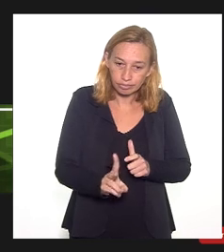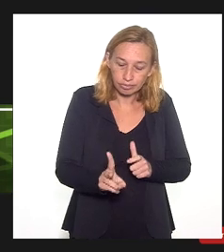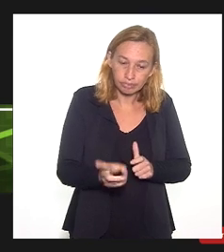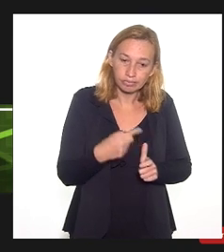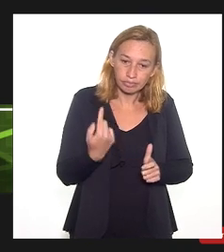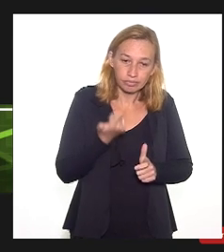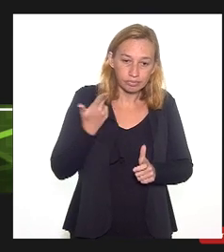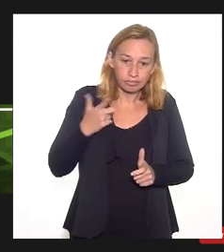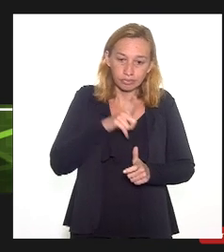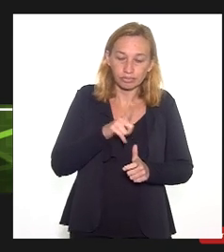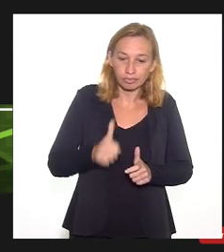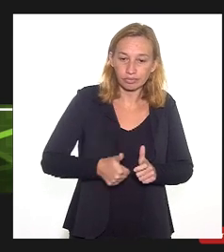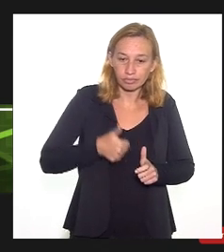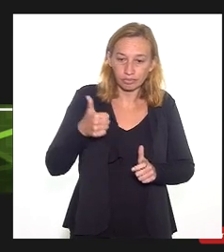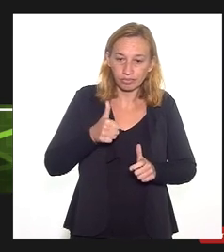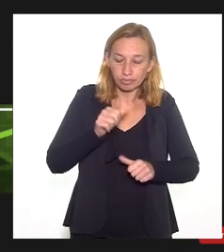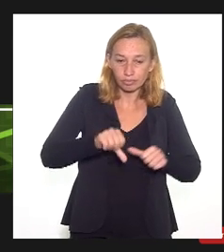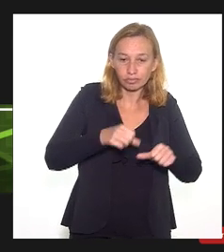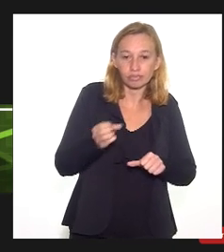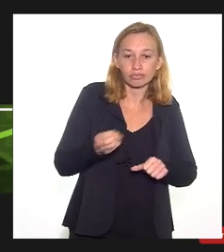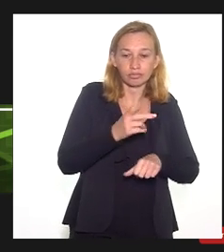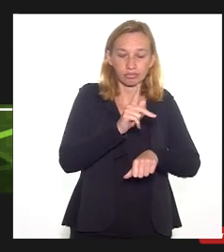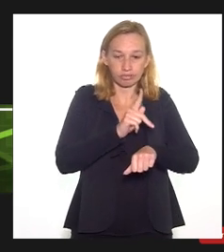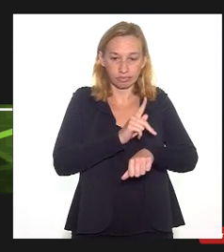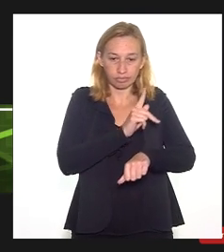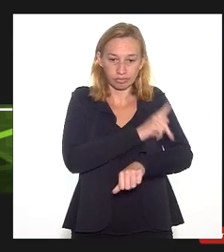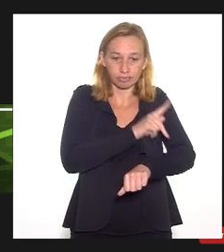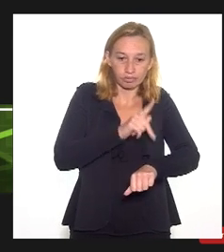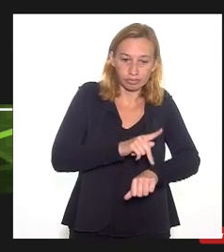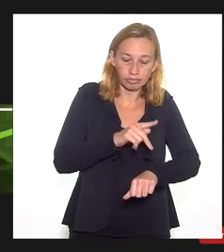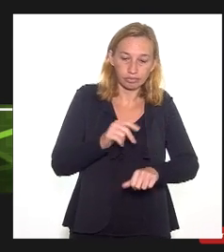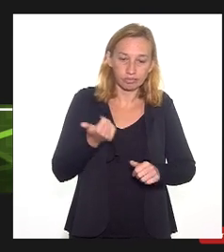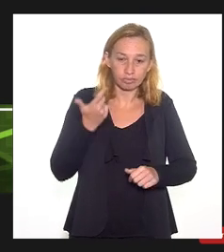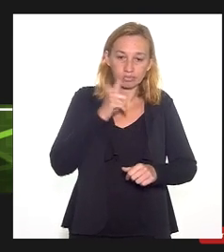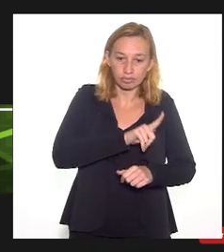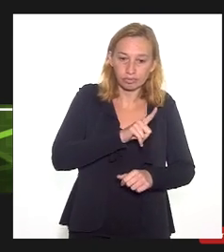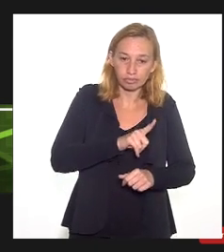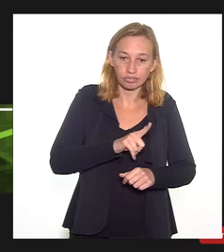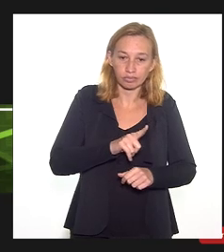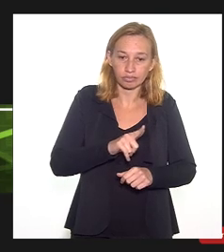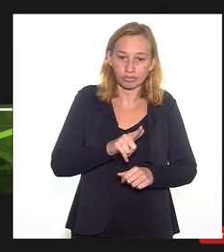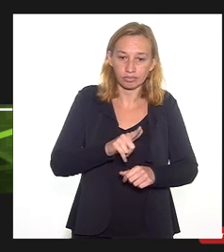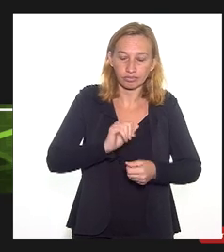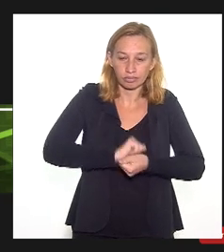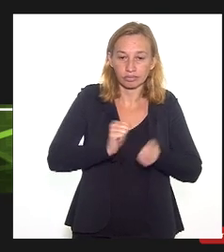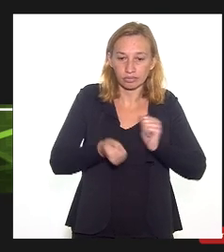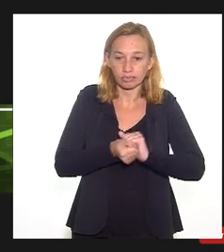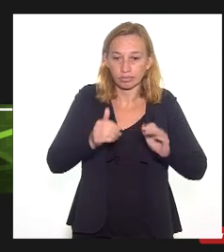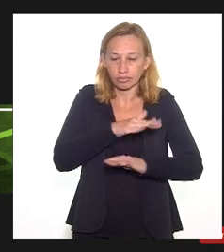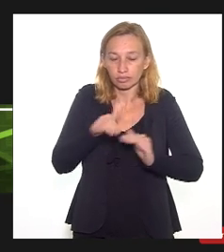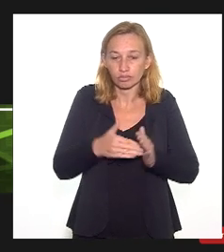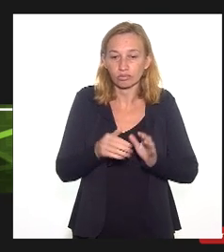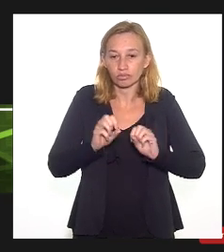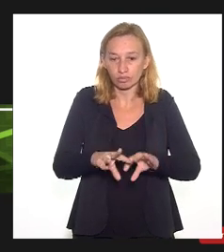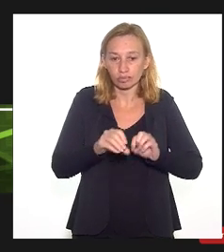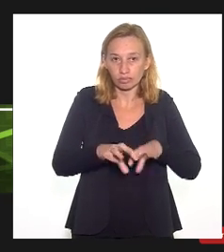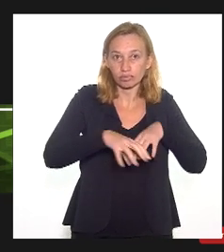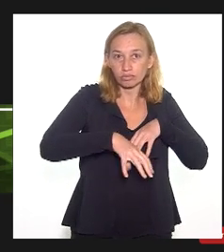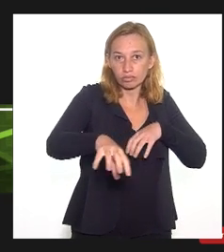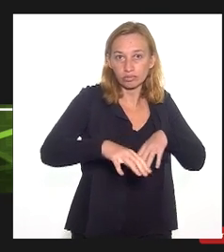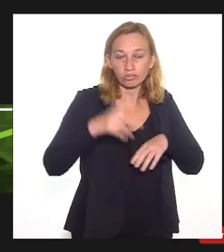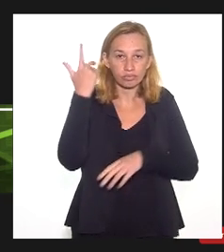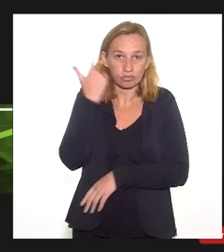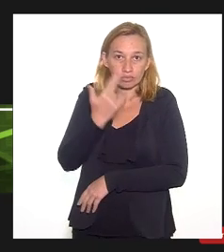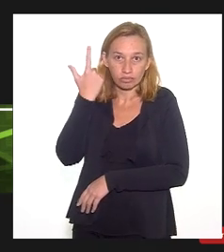a gente consiga pensar inovações pedagógicas para que a gente consiga lidar com essa com toda essa questão do remoto de forma mais